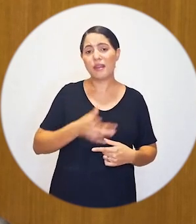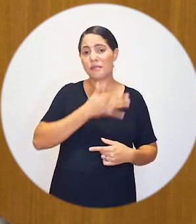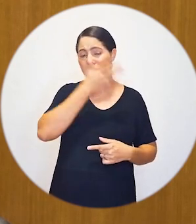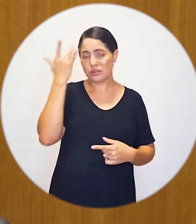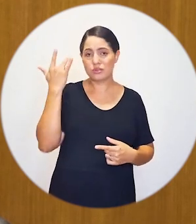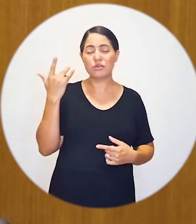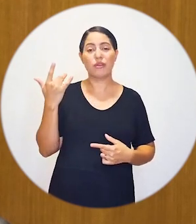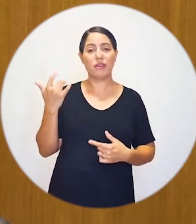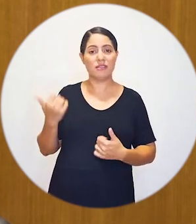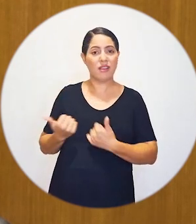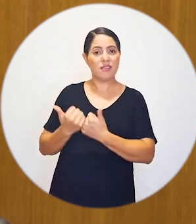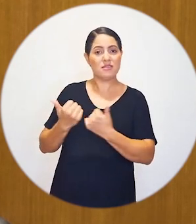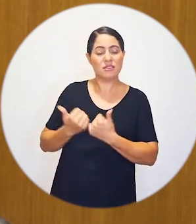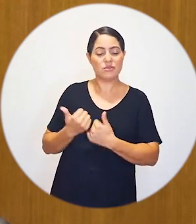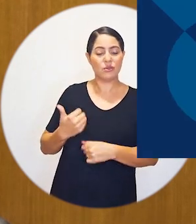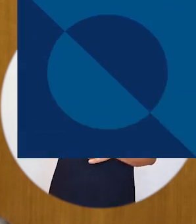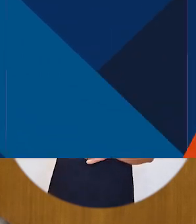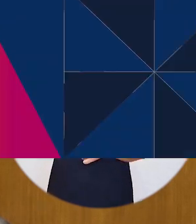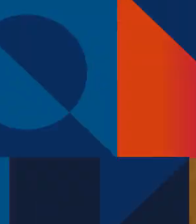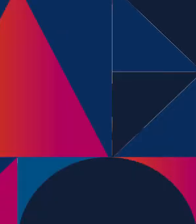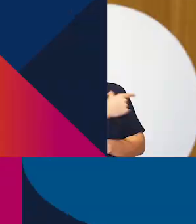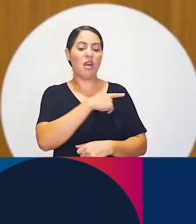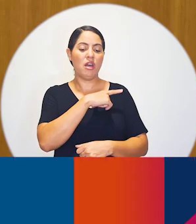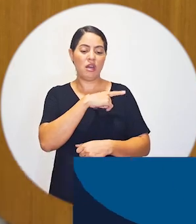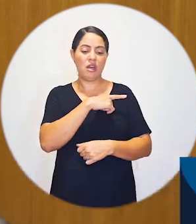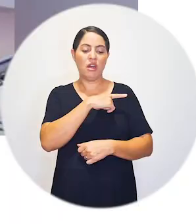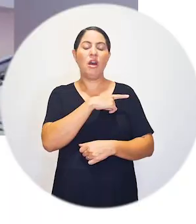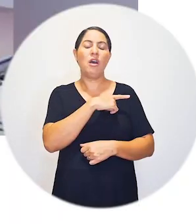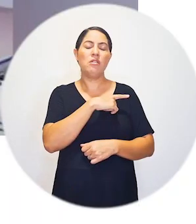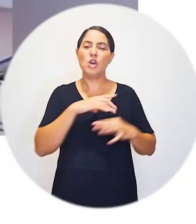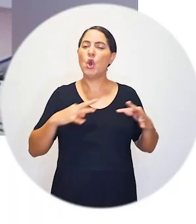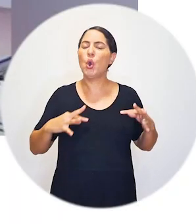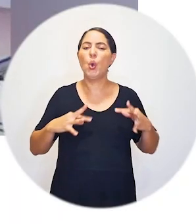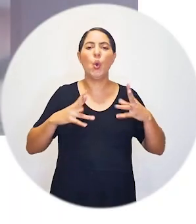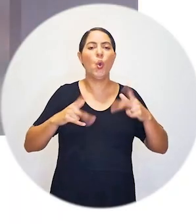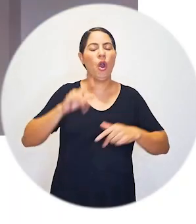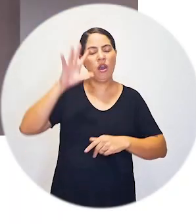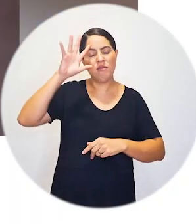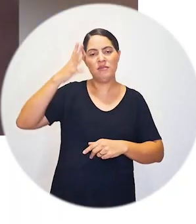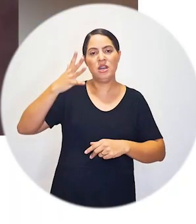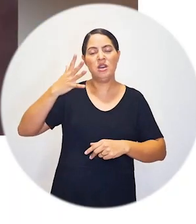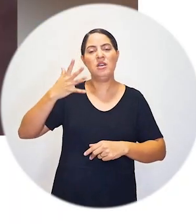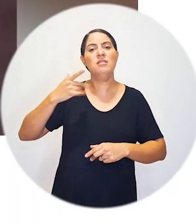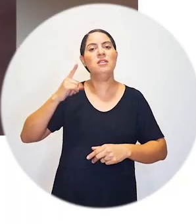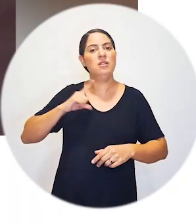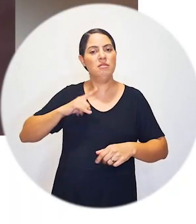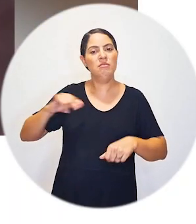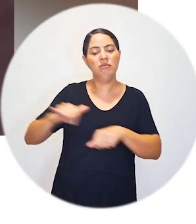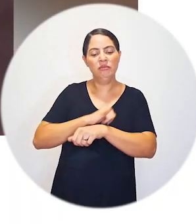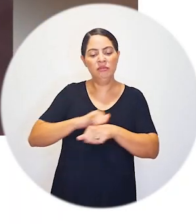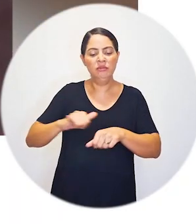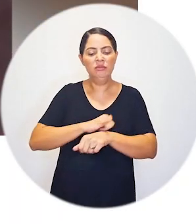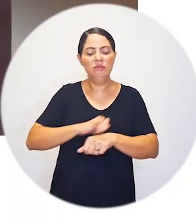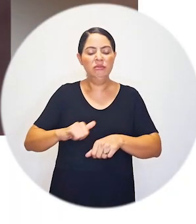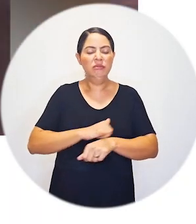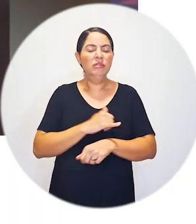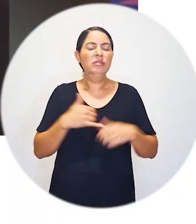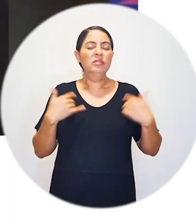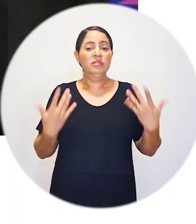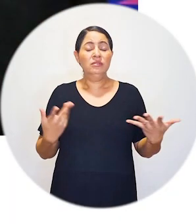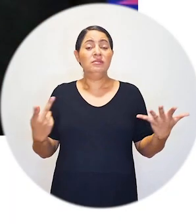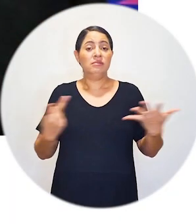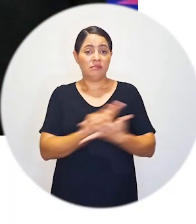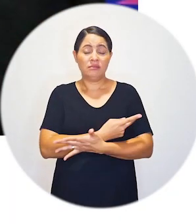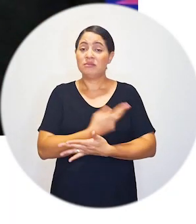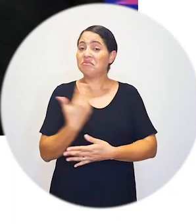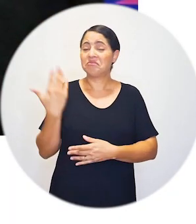sempre com um assessor do lado, a gente entra nessa sala já tendo estudado o processo com uma decisão e sai com outra. Porque a gente